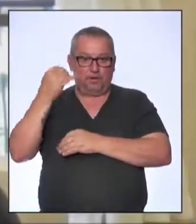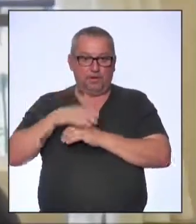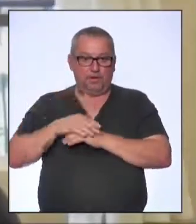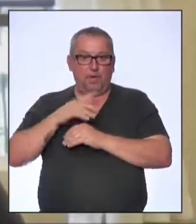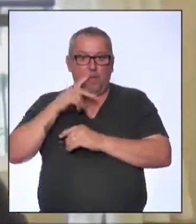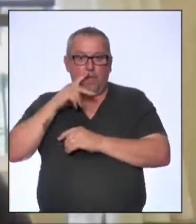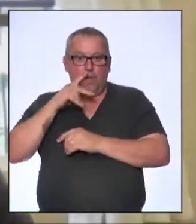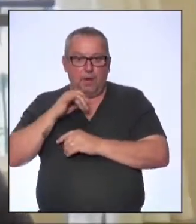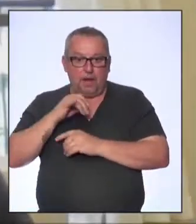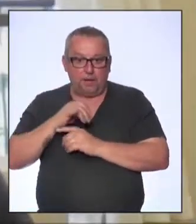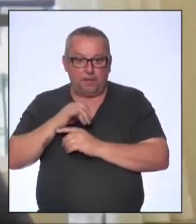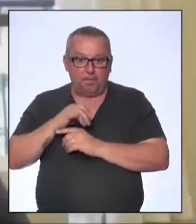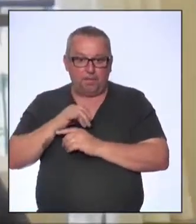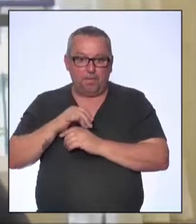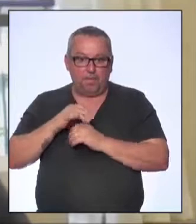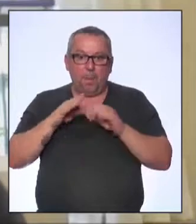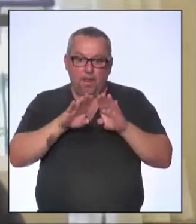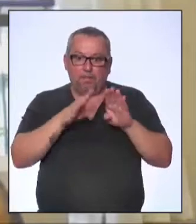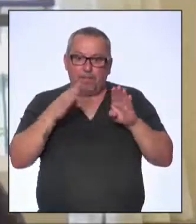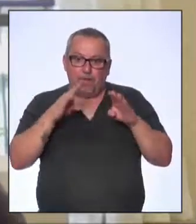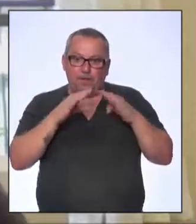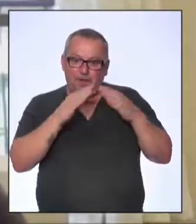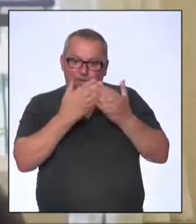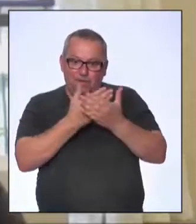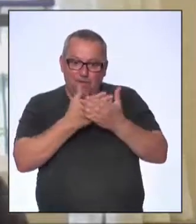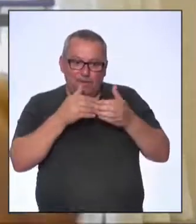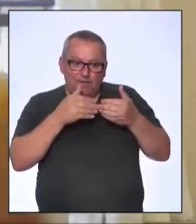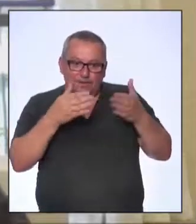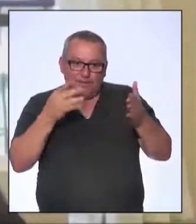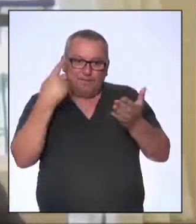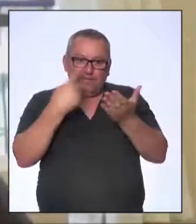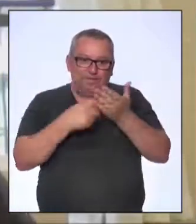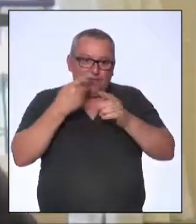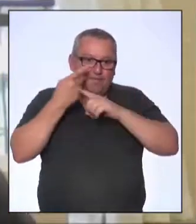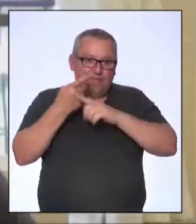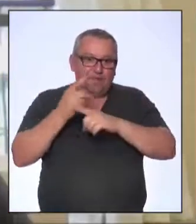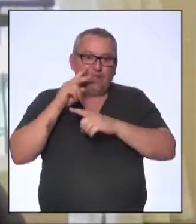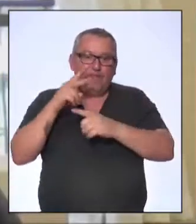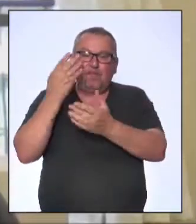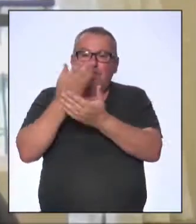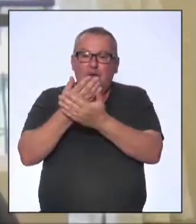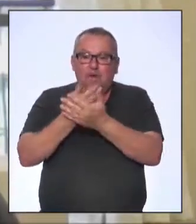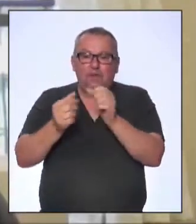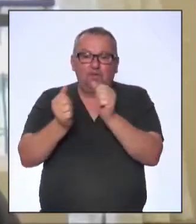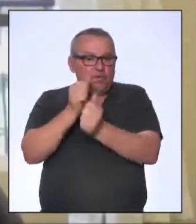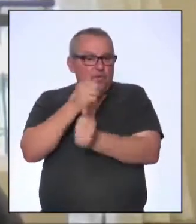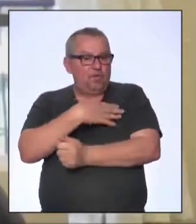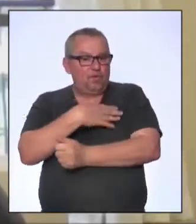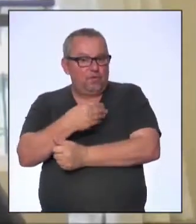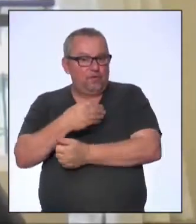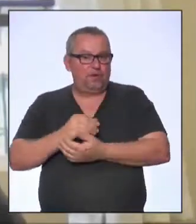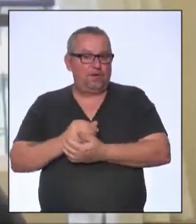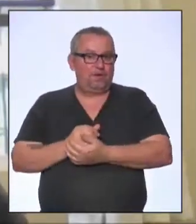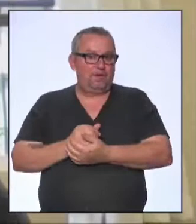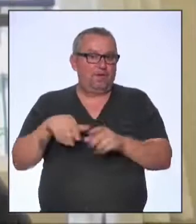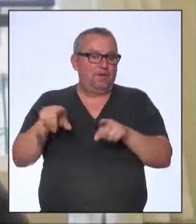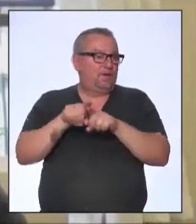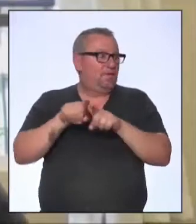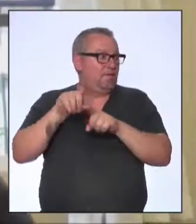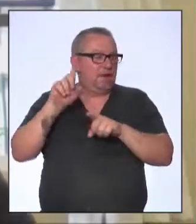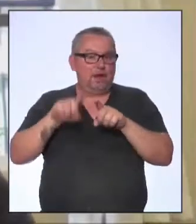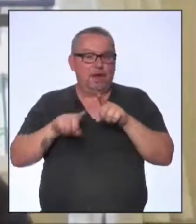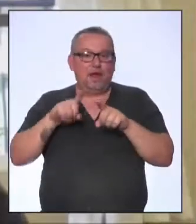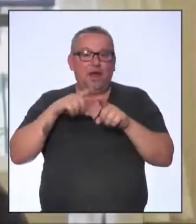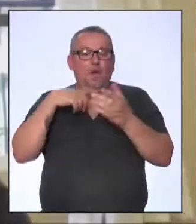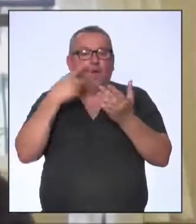pai, a porta está aberta, marque uma visita e venha assistir uma aula junto com o seu filho. Isso é